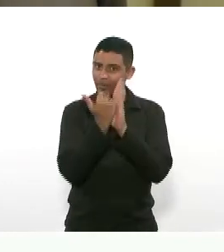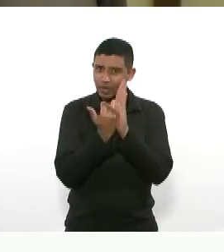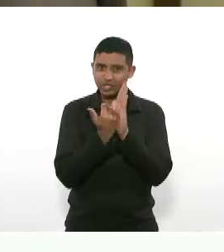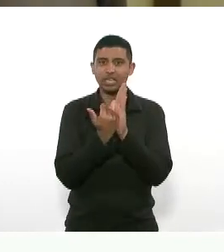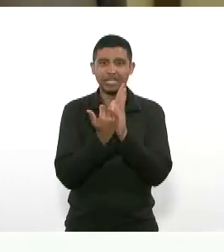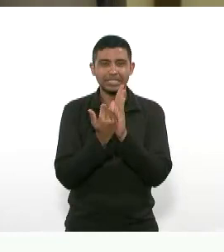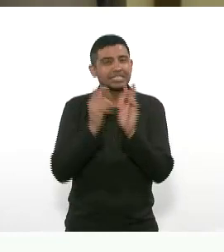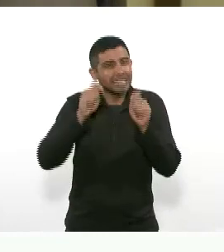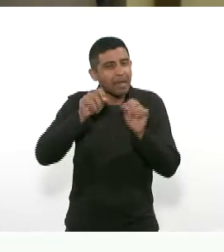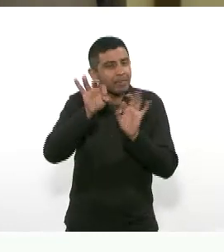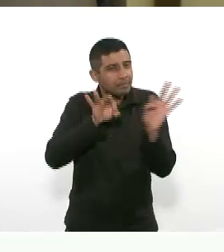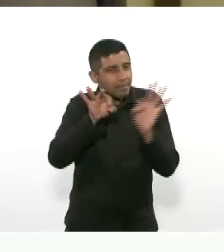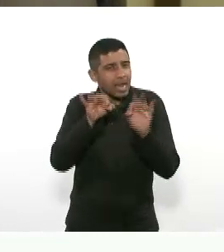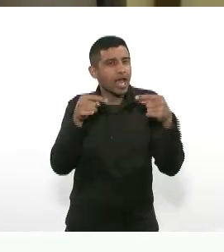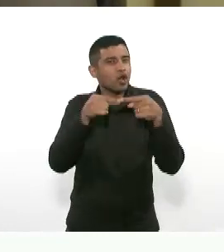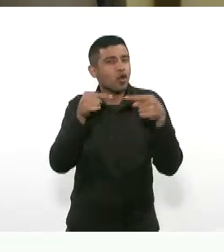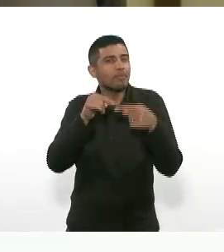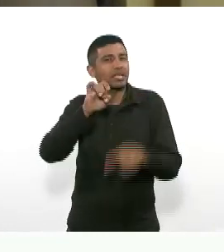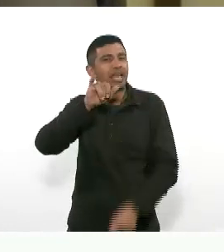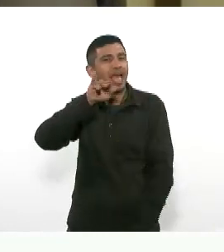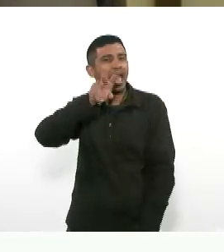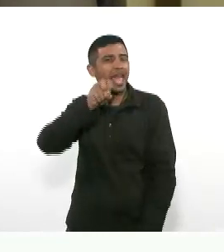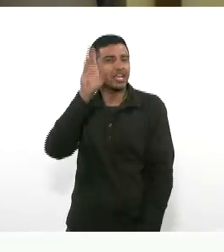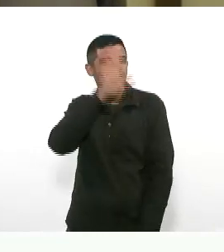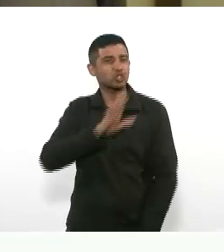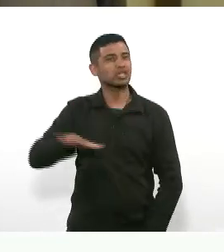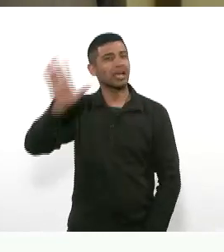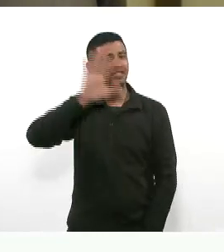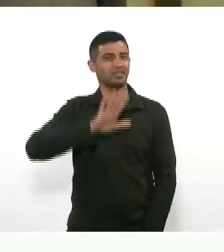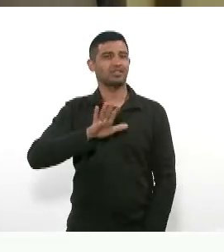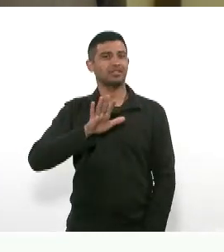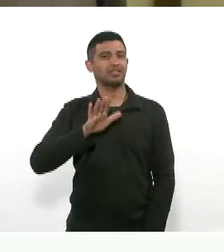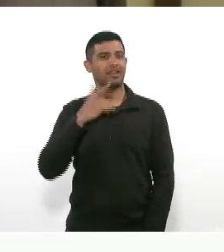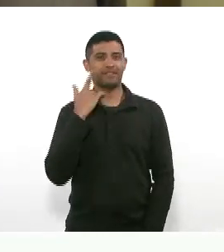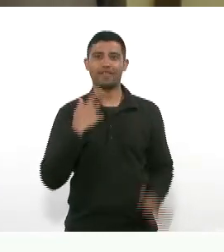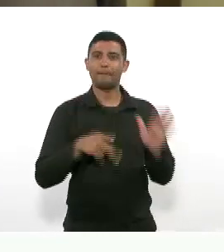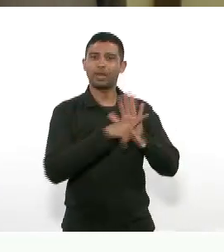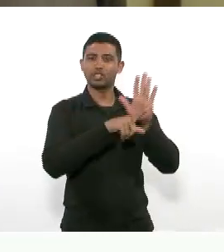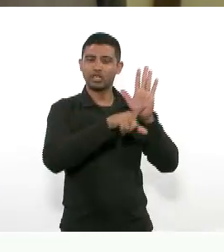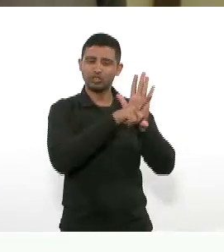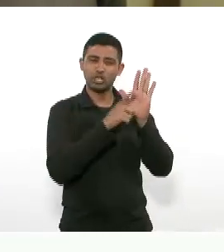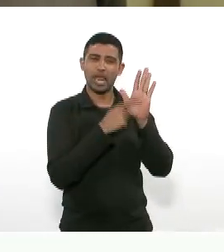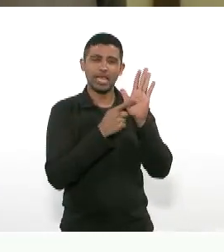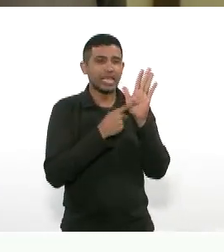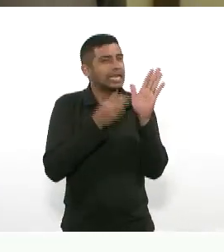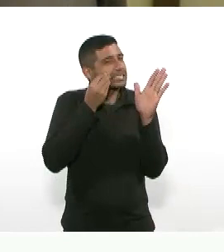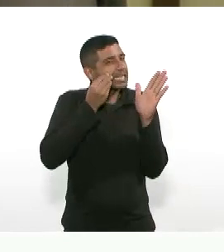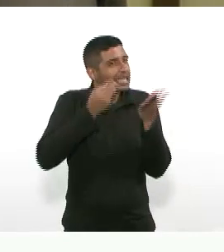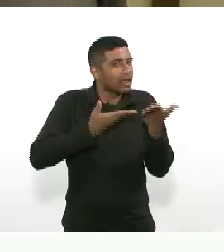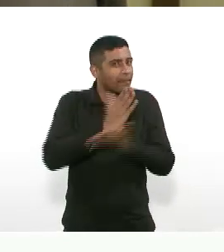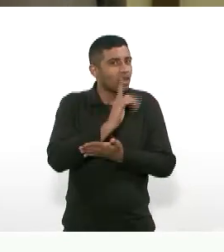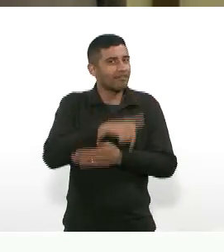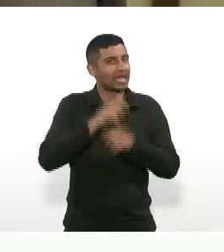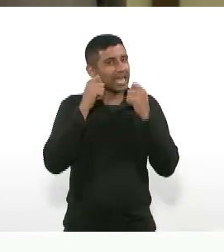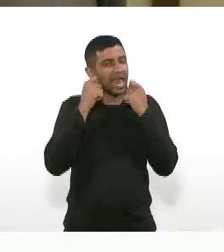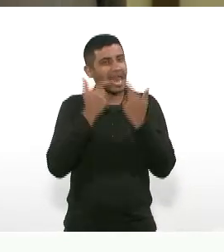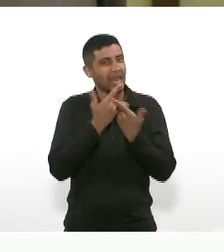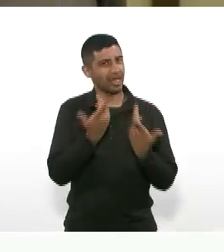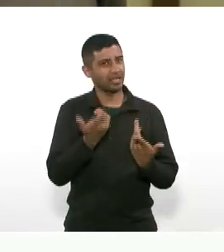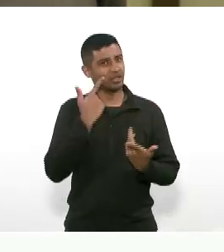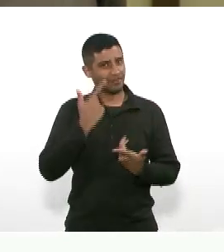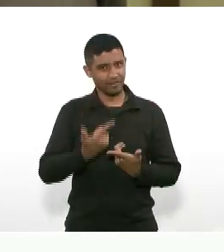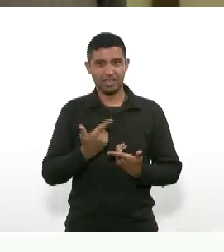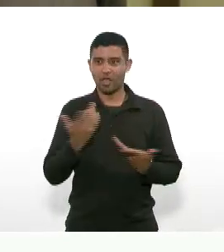de acordo com o eixo nacional. O projeto de lei, ora, em tramitação nessa casa, objeto até dessa